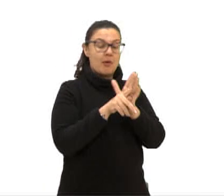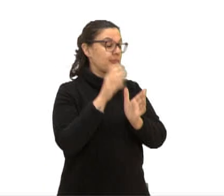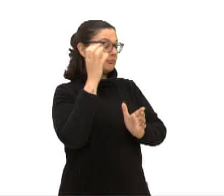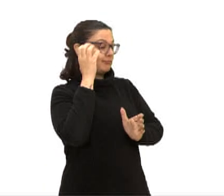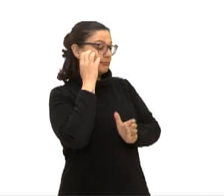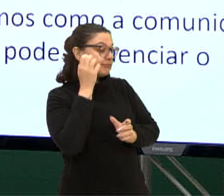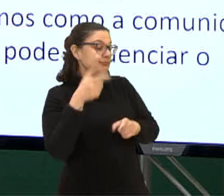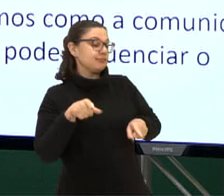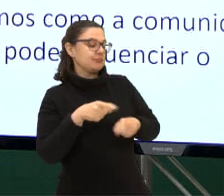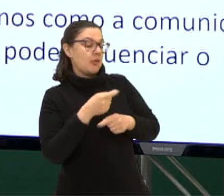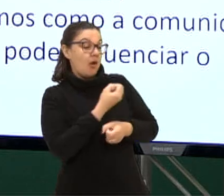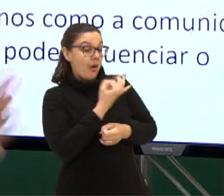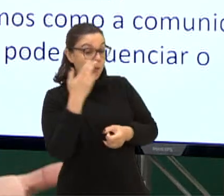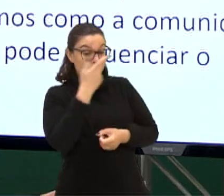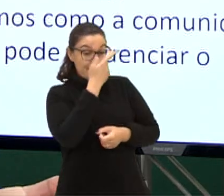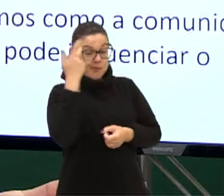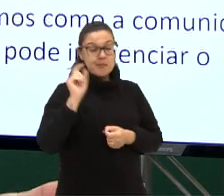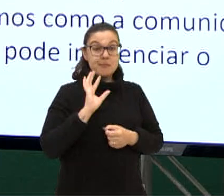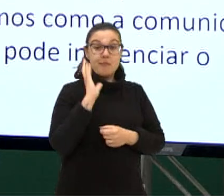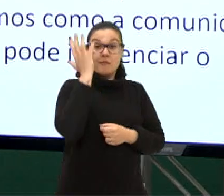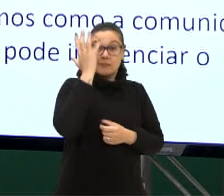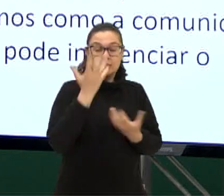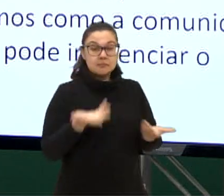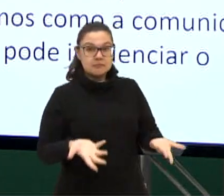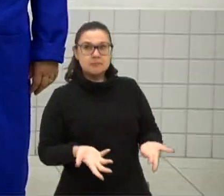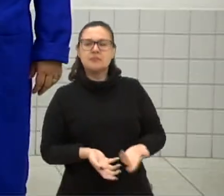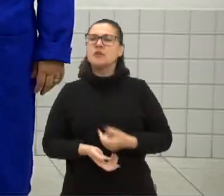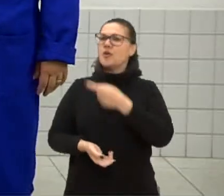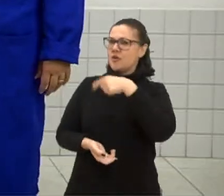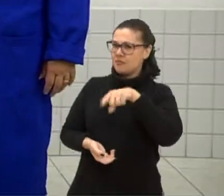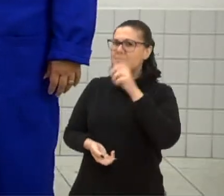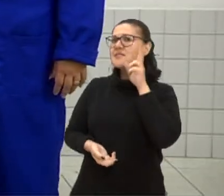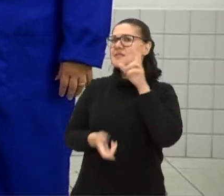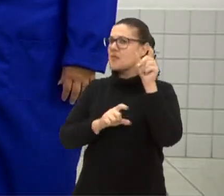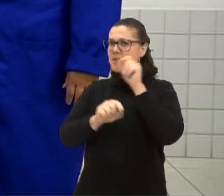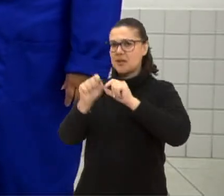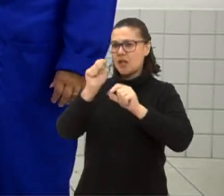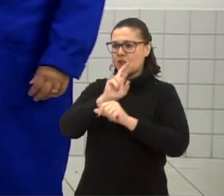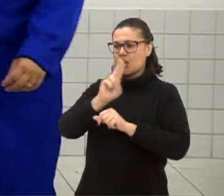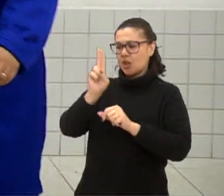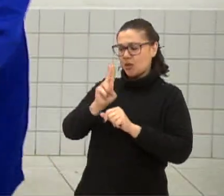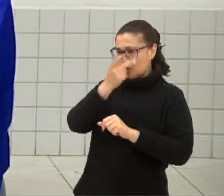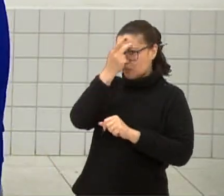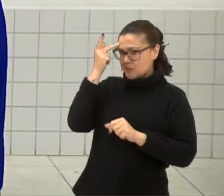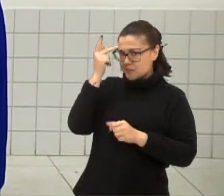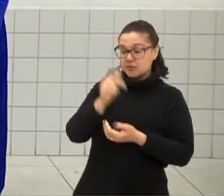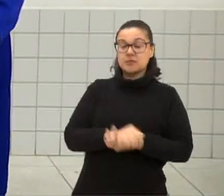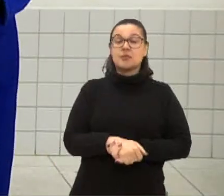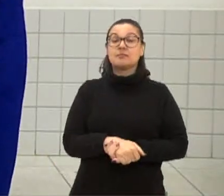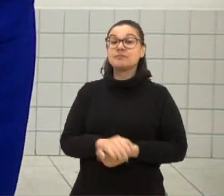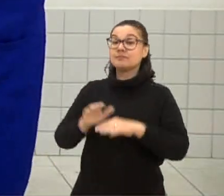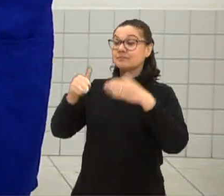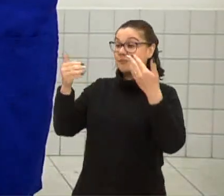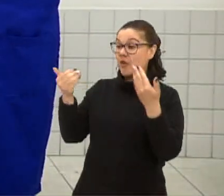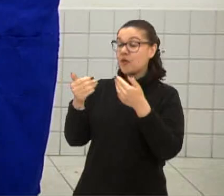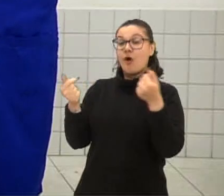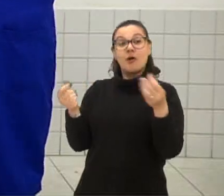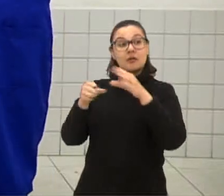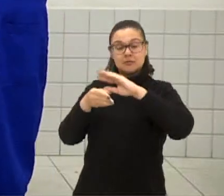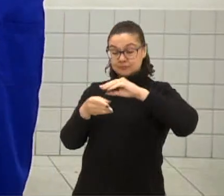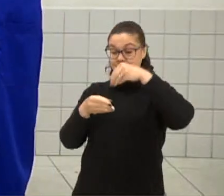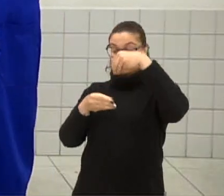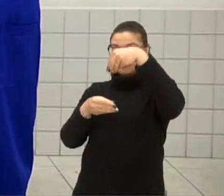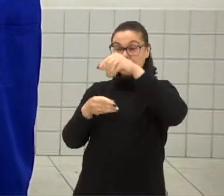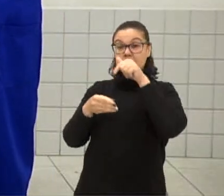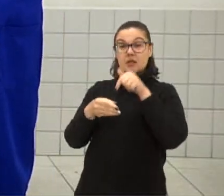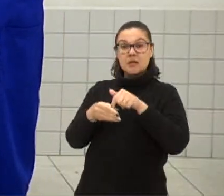Algumas pessoas inventaram o rádio. Quem será que inventou o rádio? Vocês estão lembrados do nome dessas pessoas? Então a gente tem aqui, por exemplo,